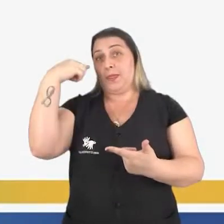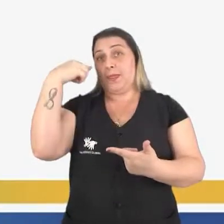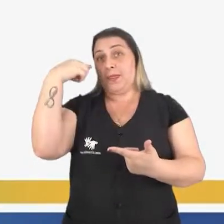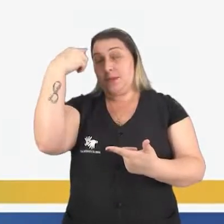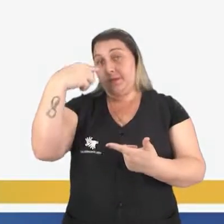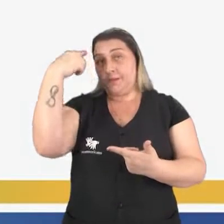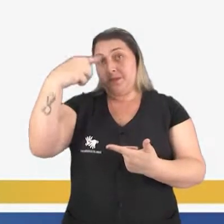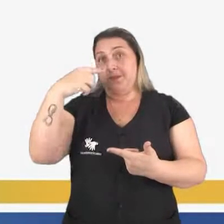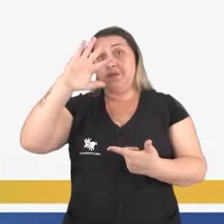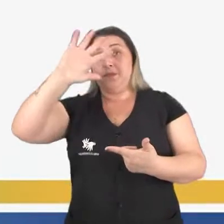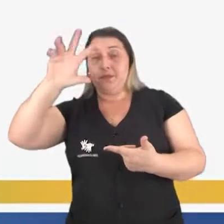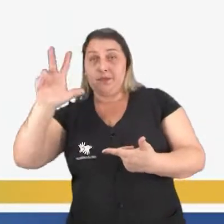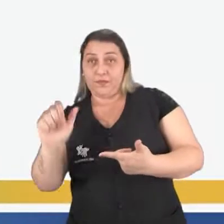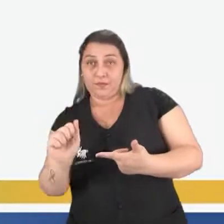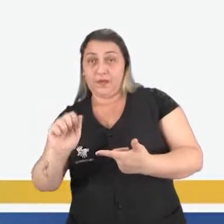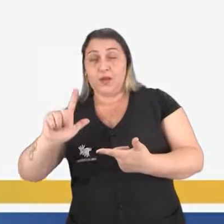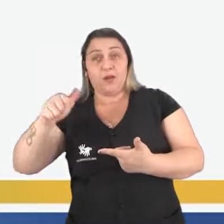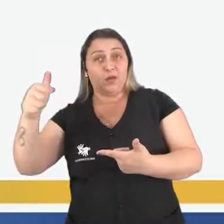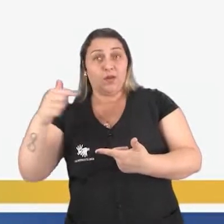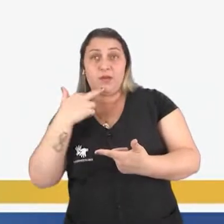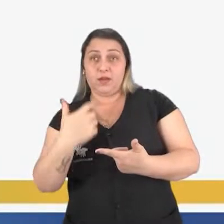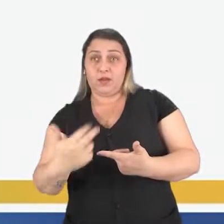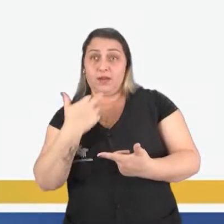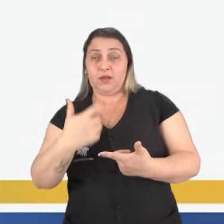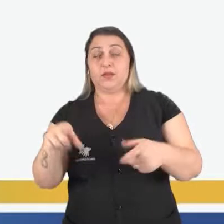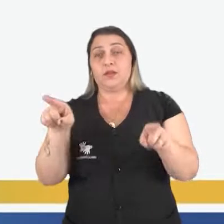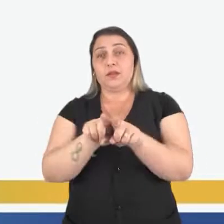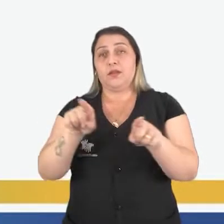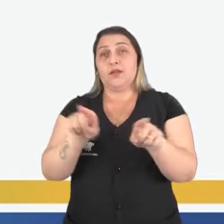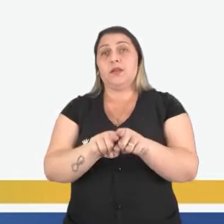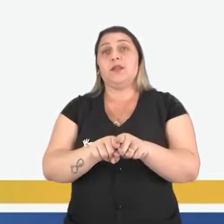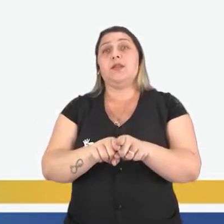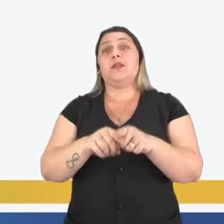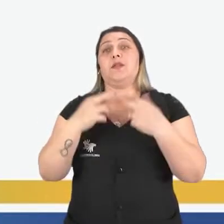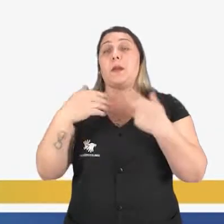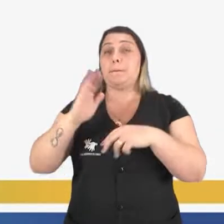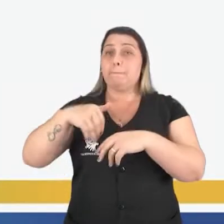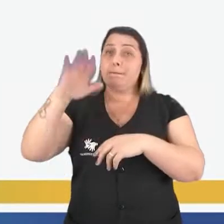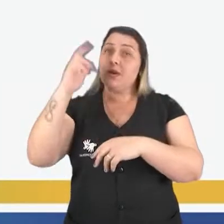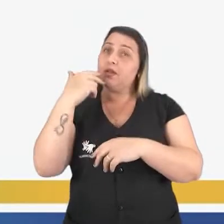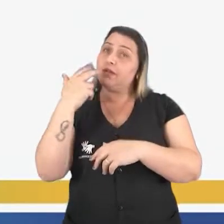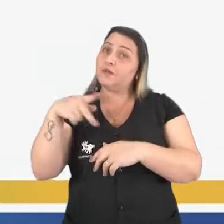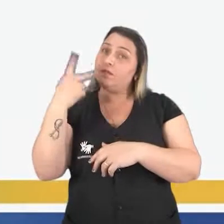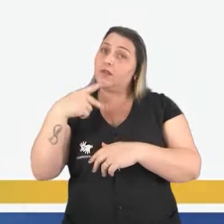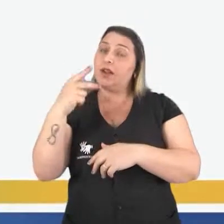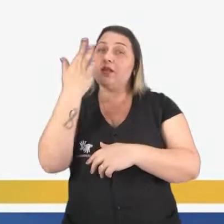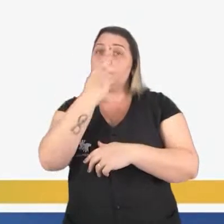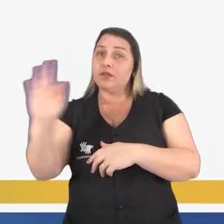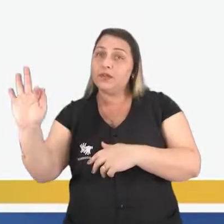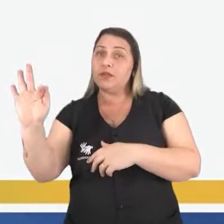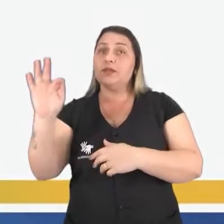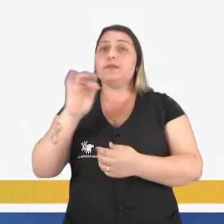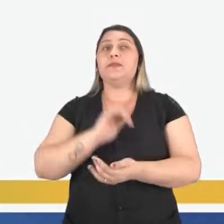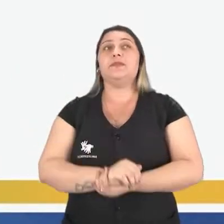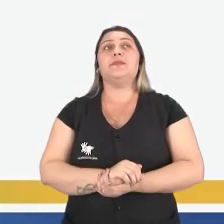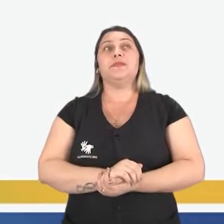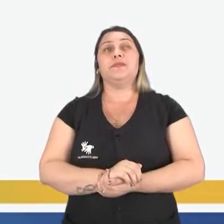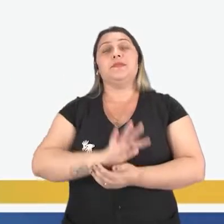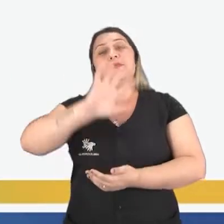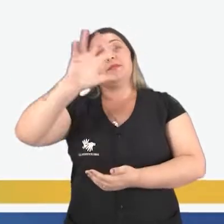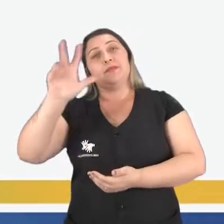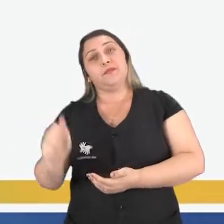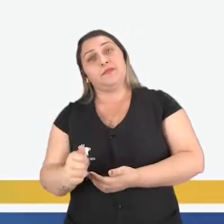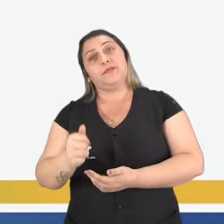espanhol, africanê, entre outros. No entanto, o idioma mais falado é o francês. A